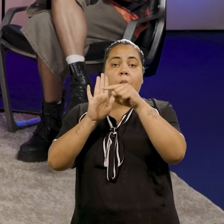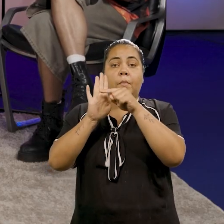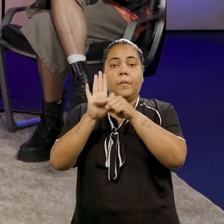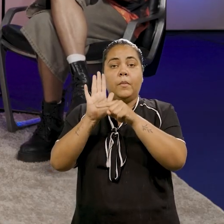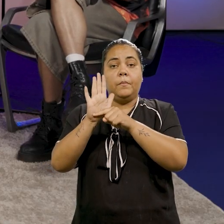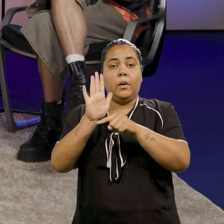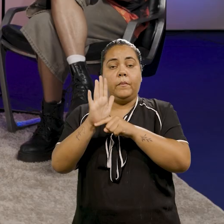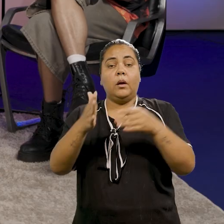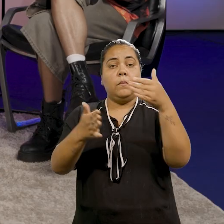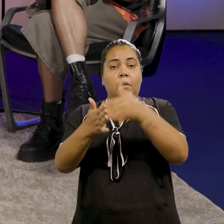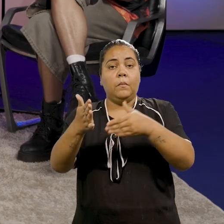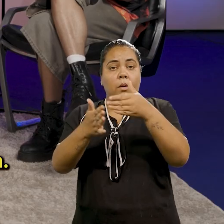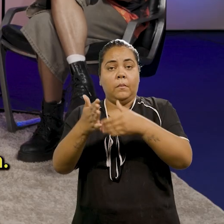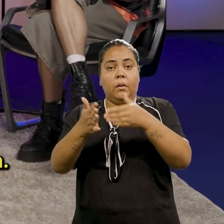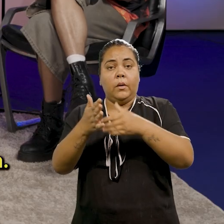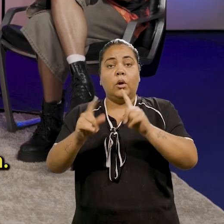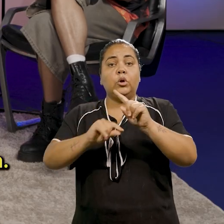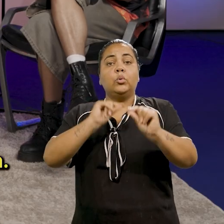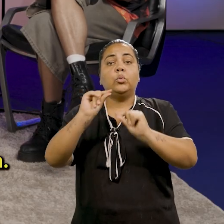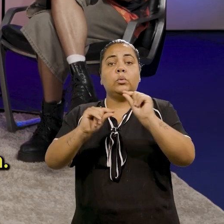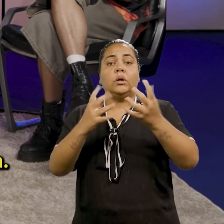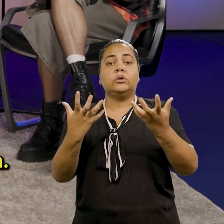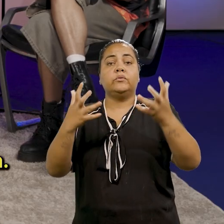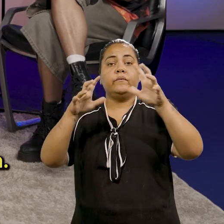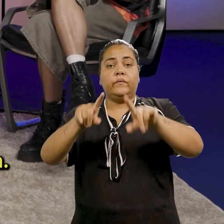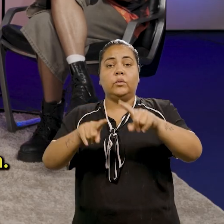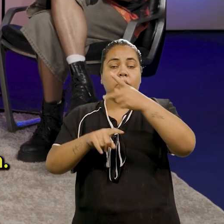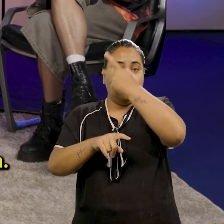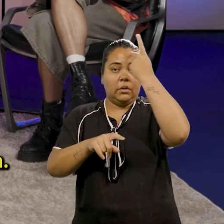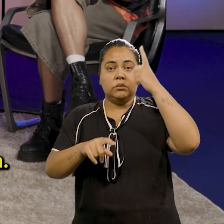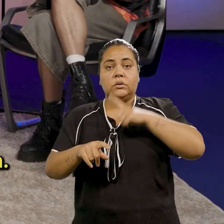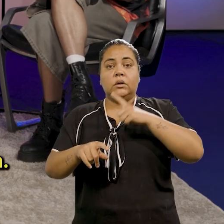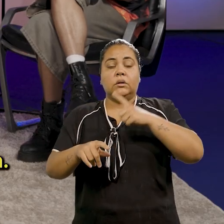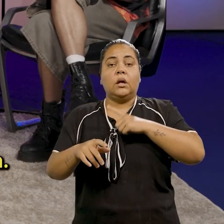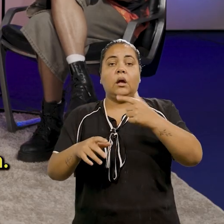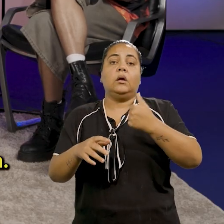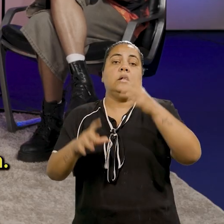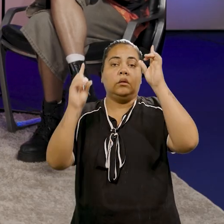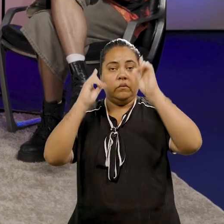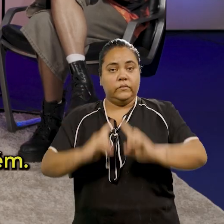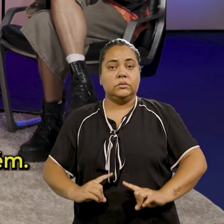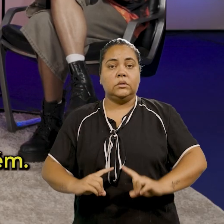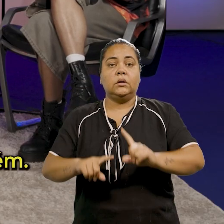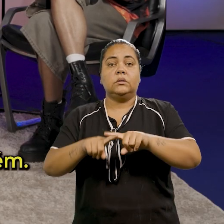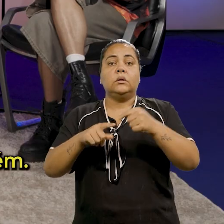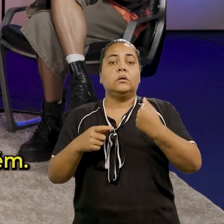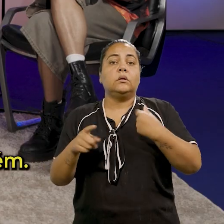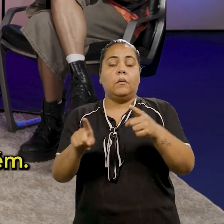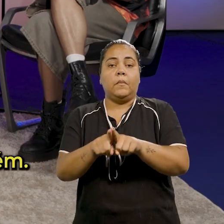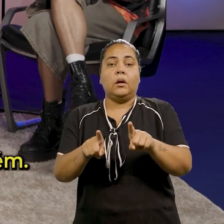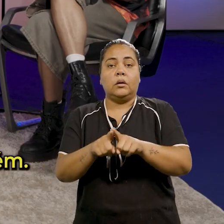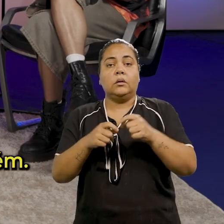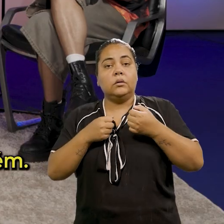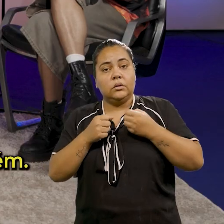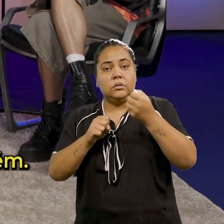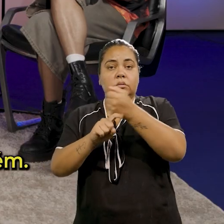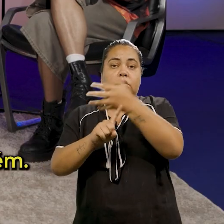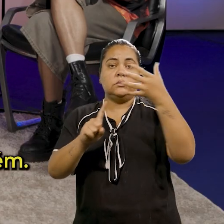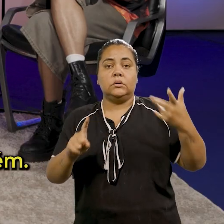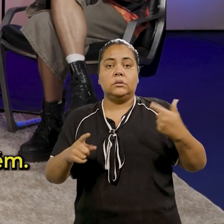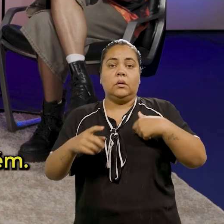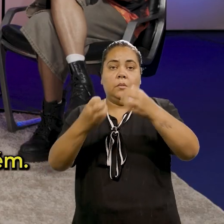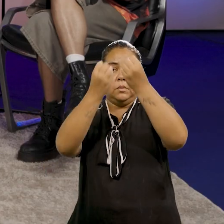pauta as barreiras, né? O que dificulta a inclusão das pessoas com deficiência, e aí isso acaba se estendendo para as